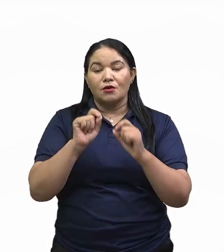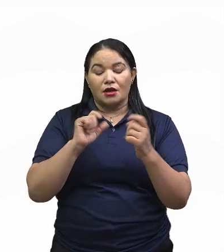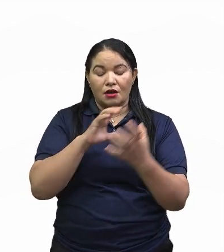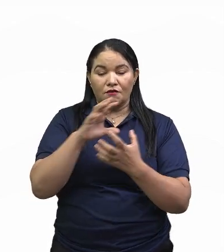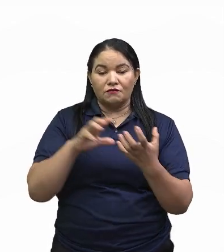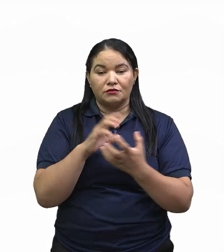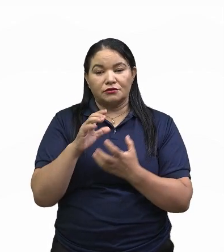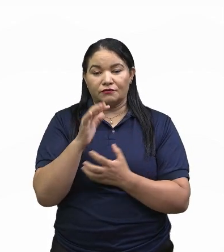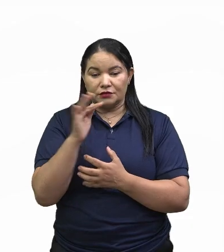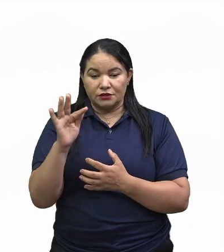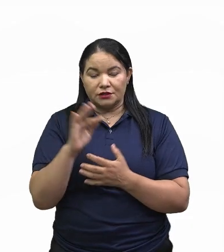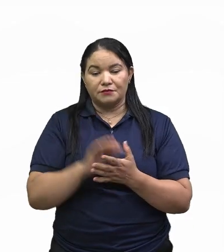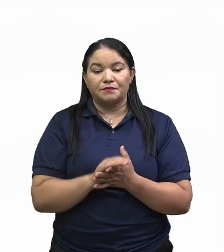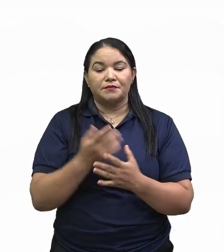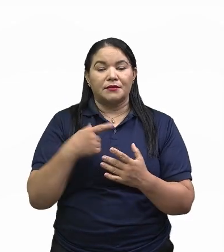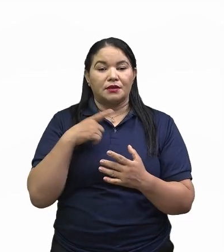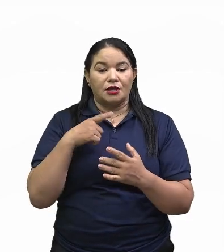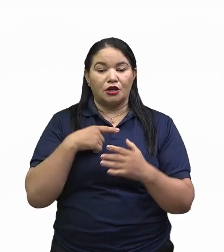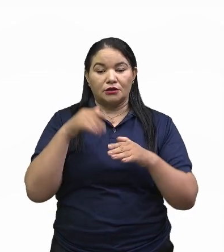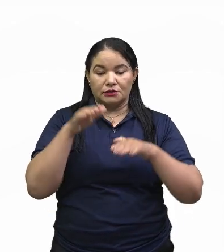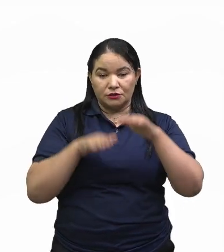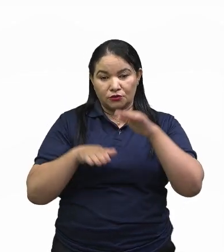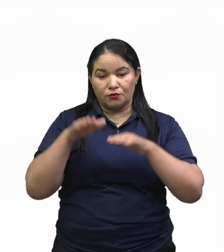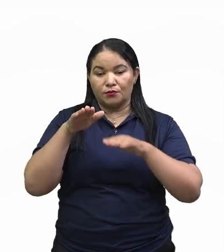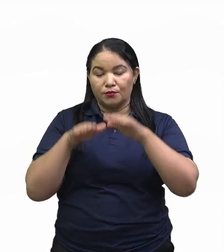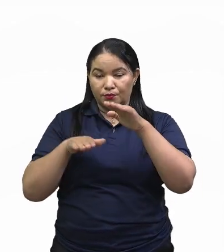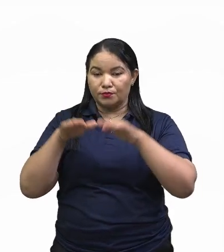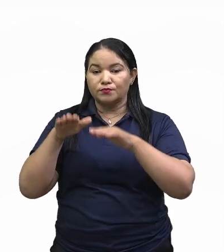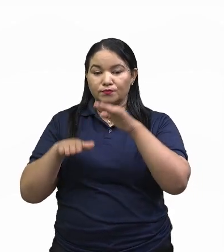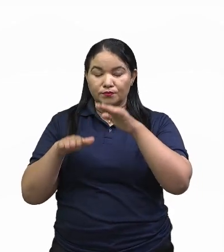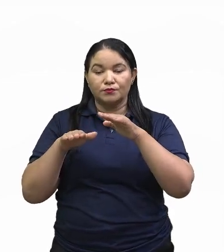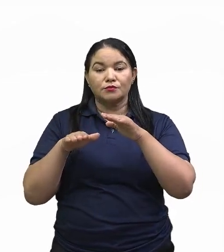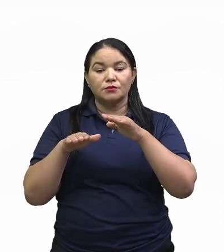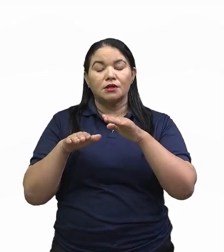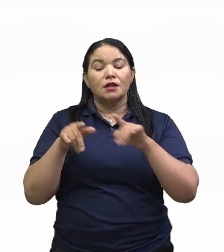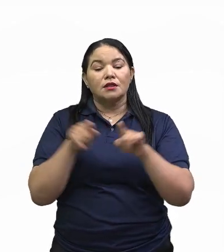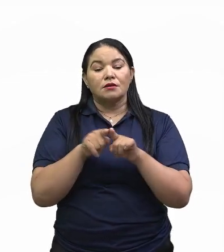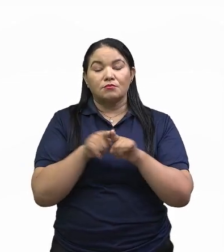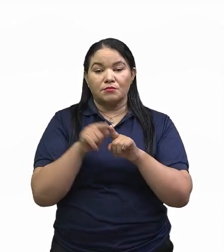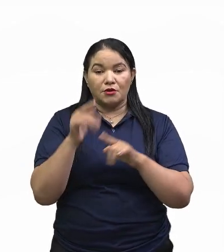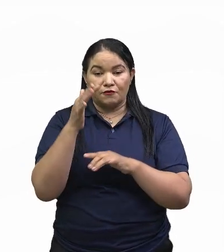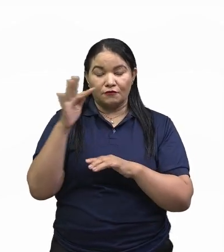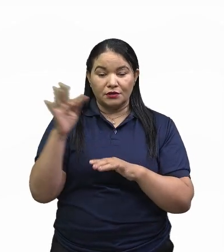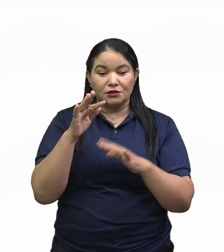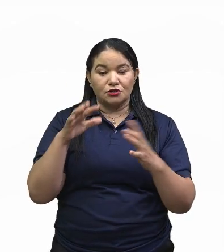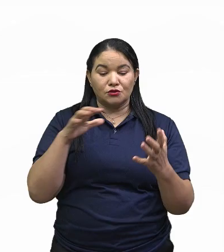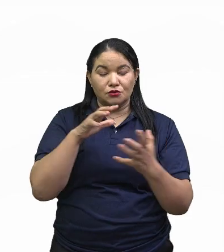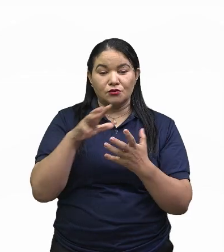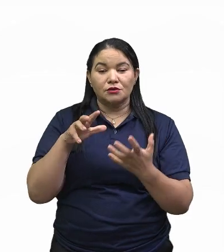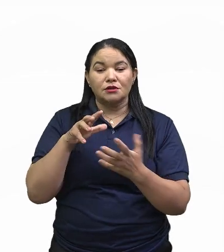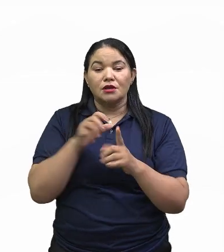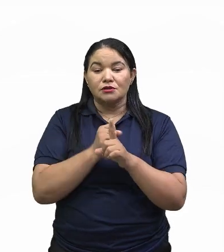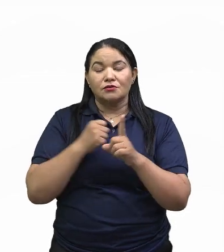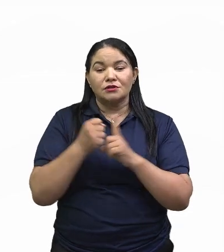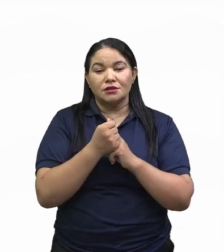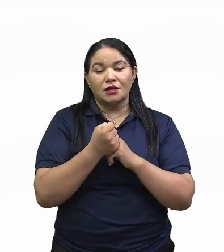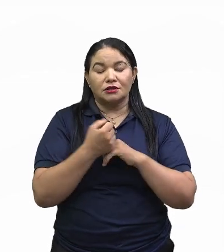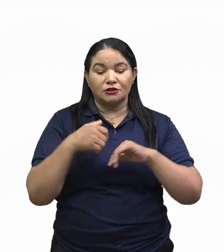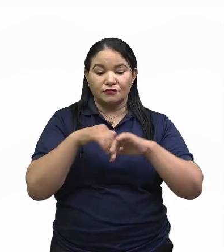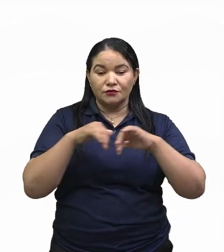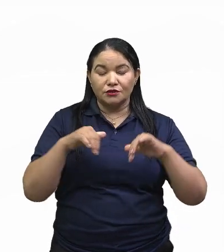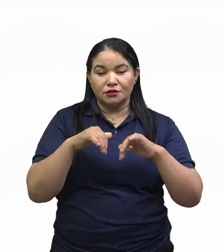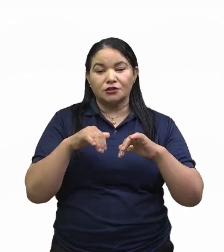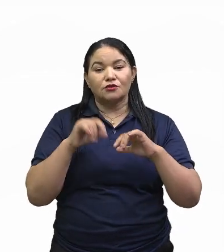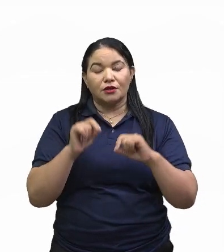Francesa. Temos a questão da desigualdade social. A França era uma sociedade dividida em